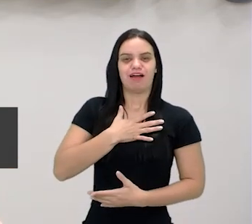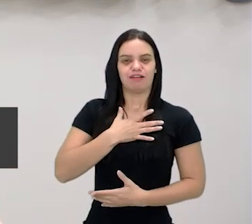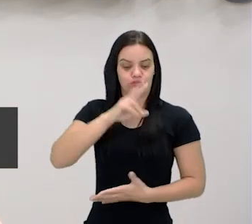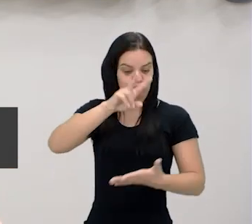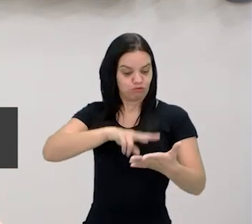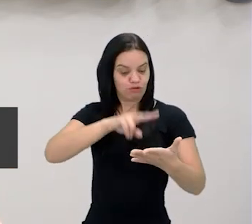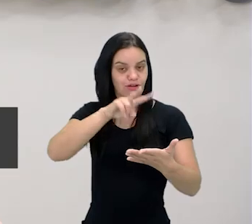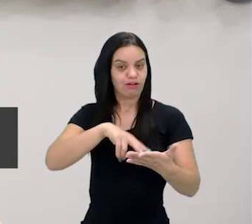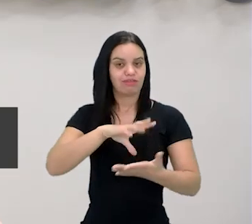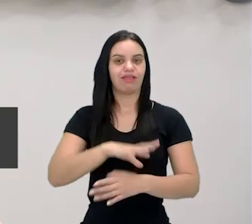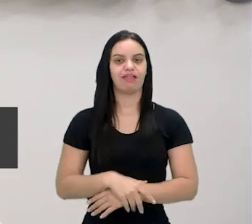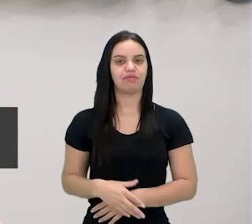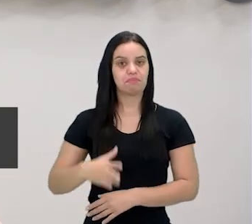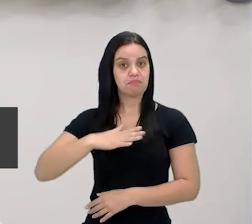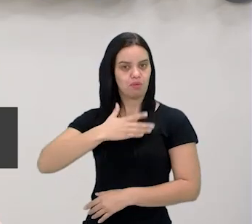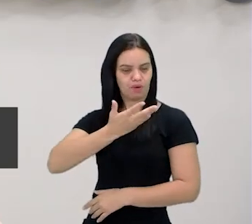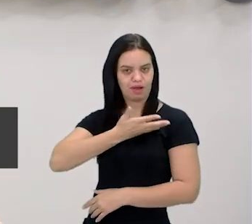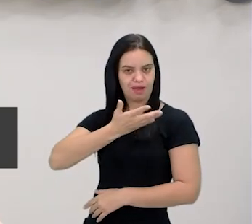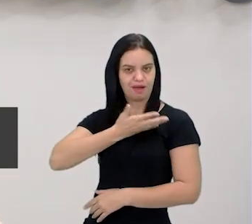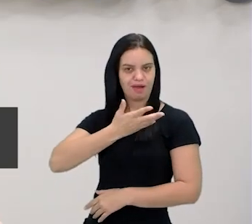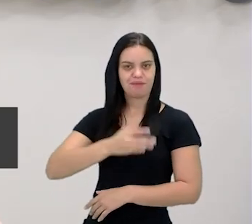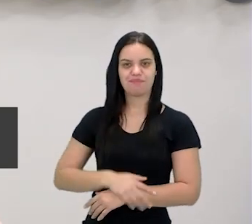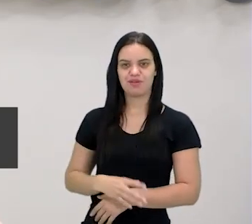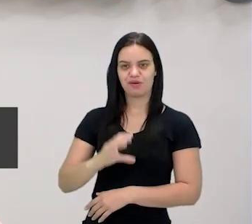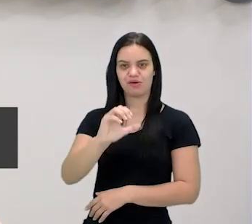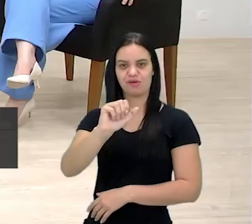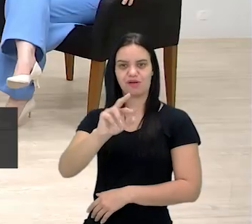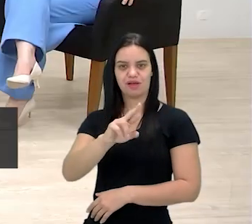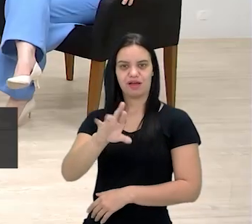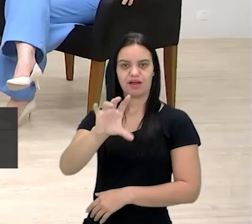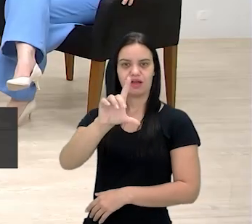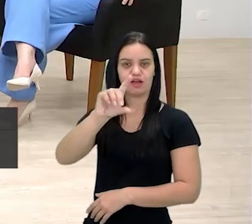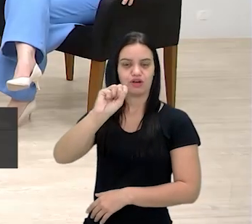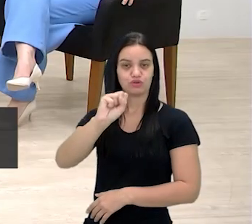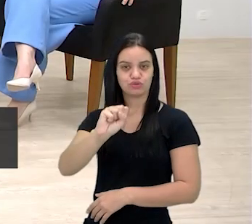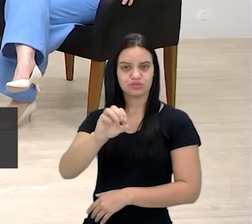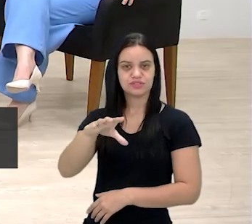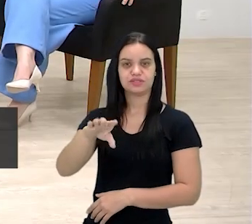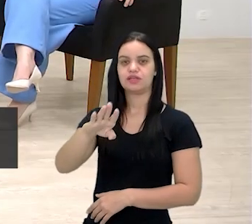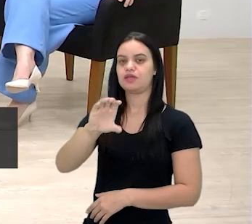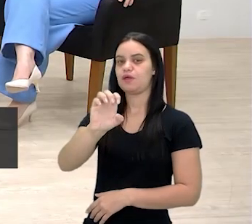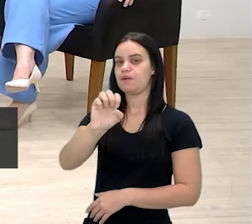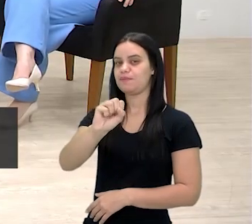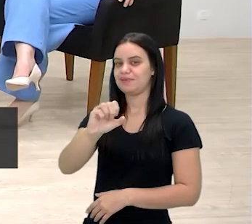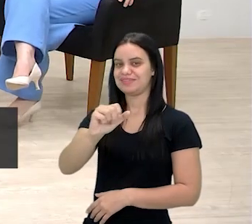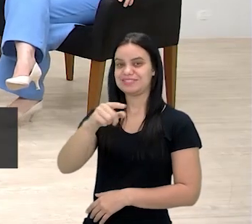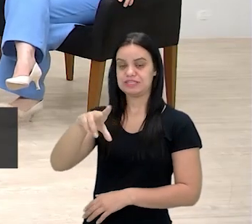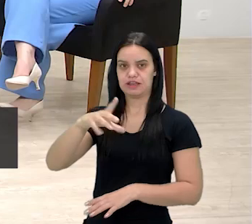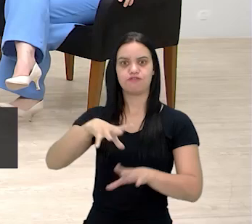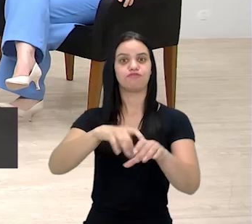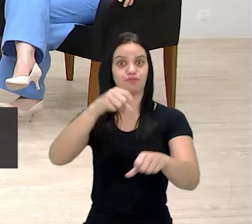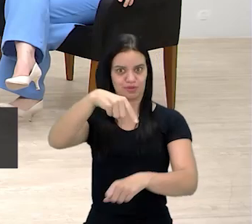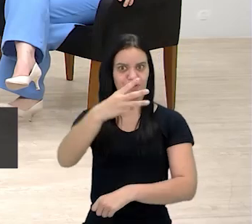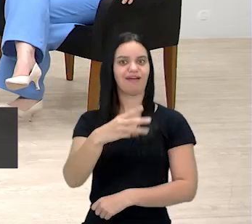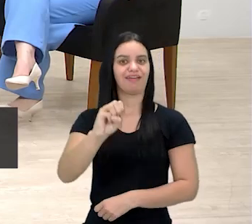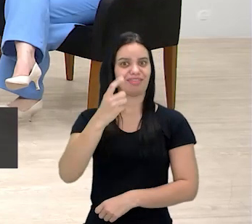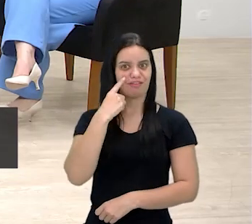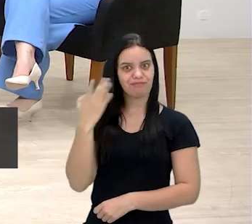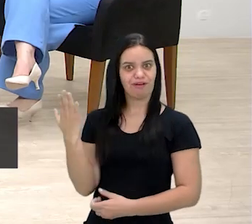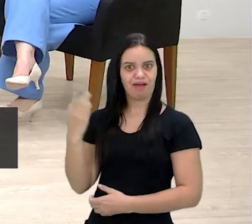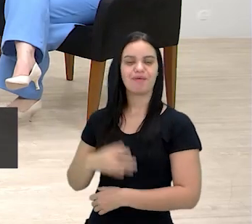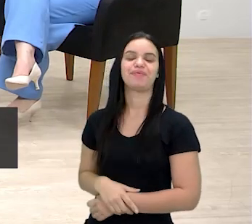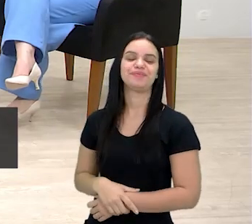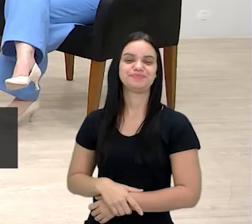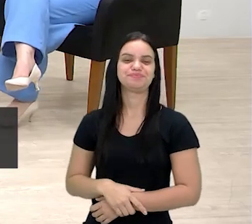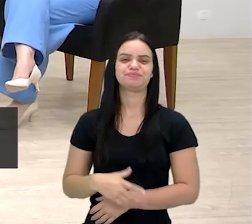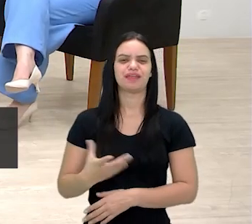tenho o Carlos Aguena, meu amigo. Boa tarde, Carlos. E o Bessani, que é nosso formador aqui da EFAP. Gostaria que vocês se